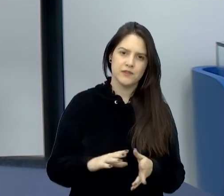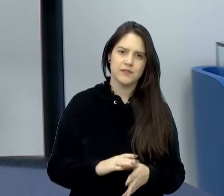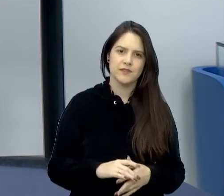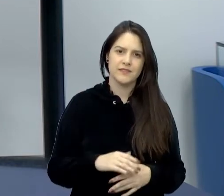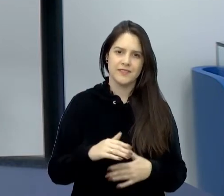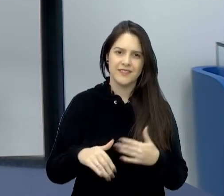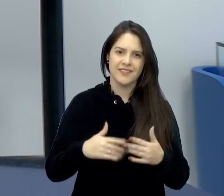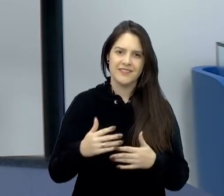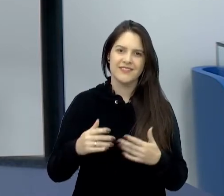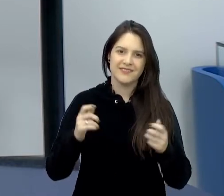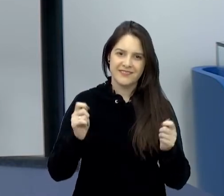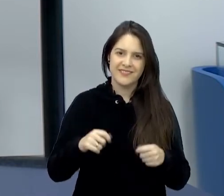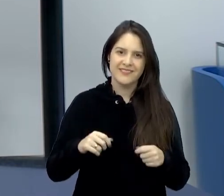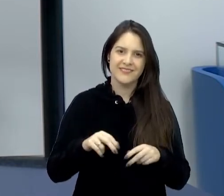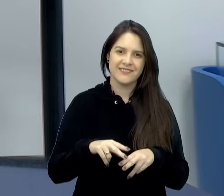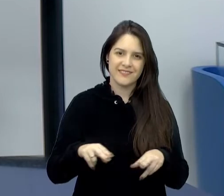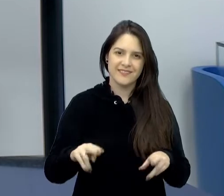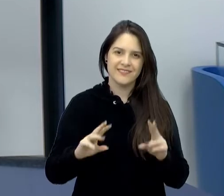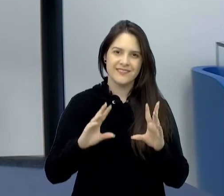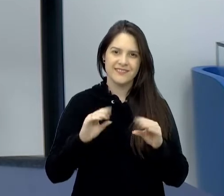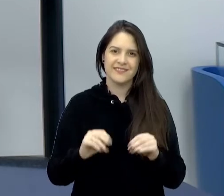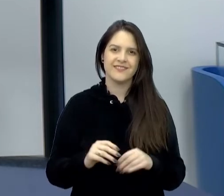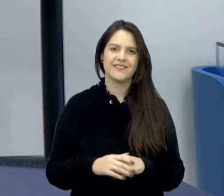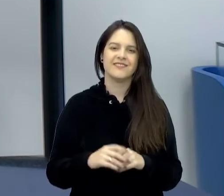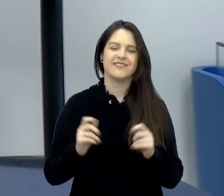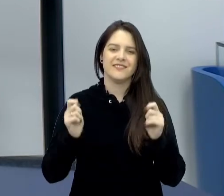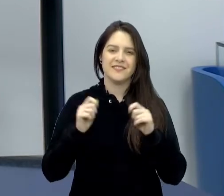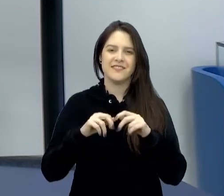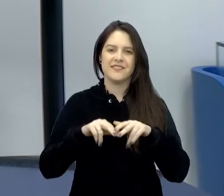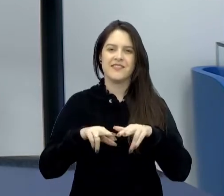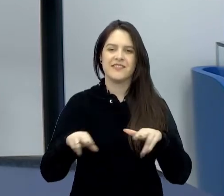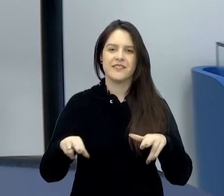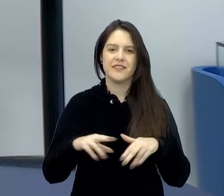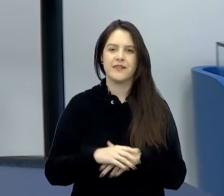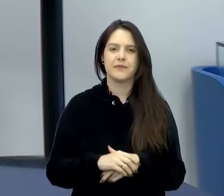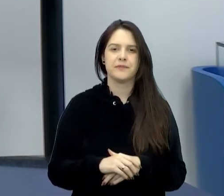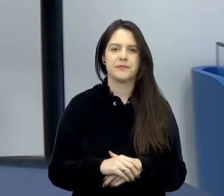Educação Financeira em Conexão, tem do professor Tony,